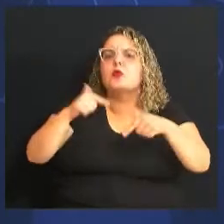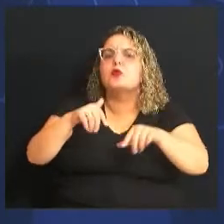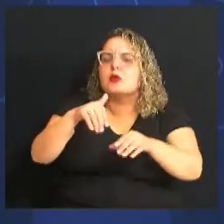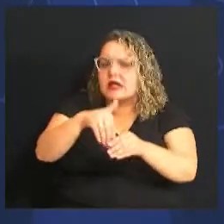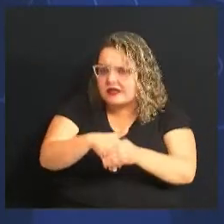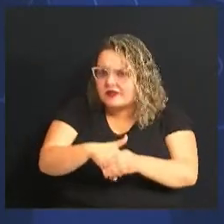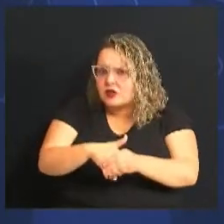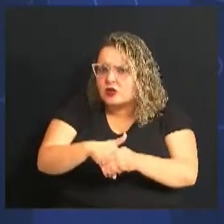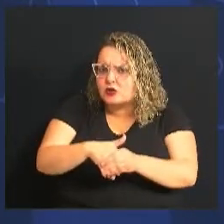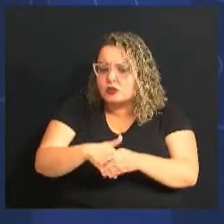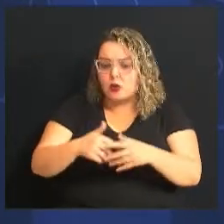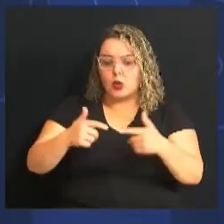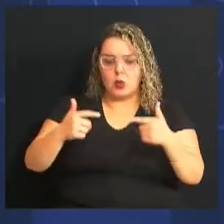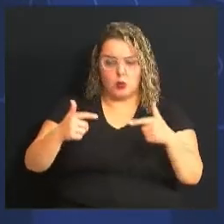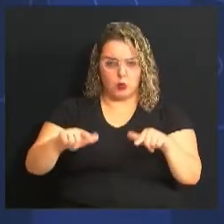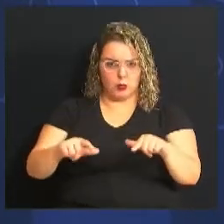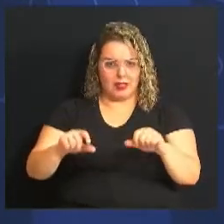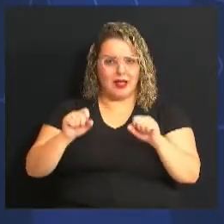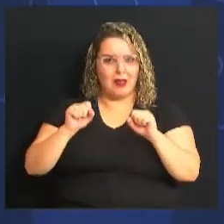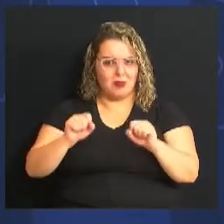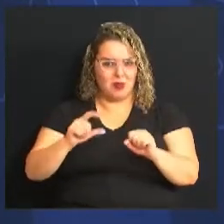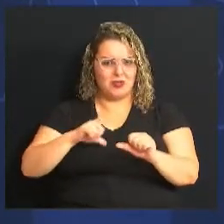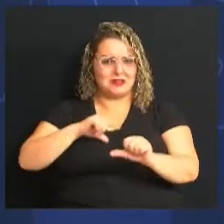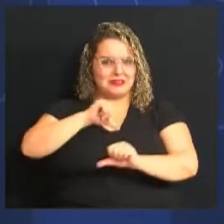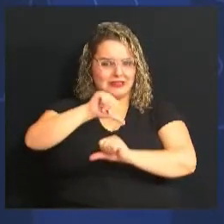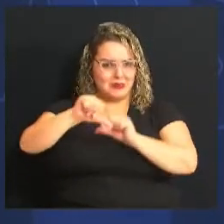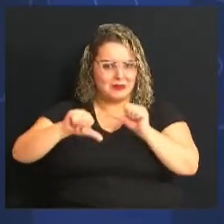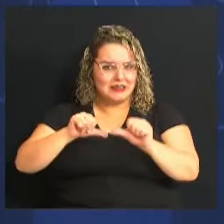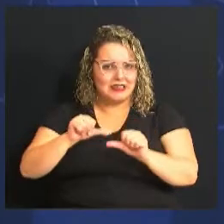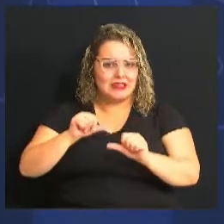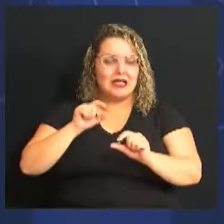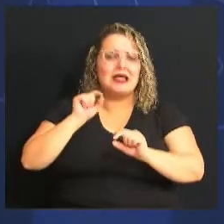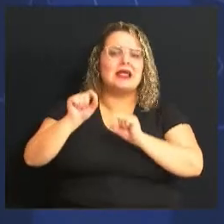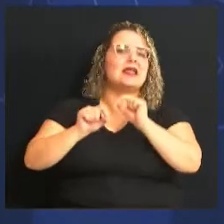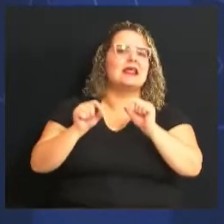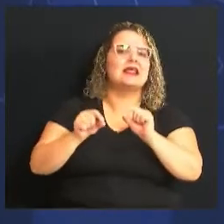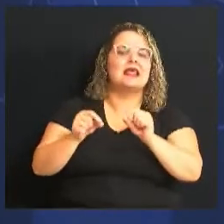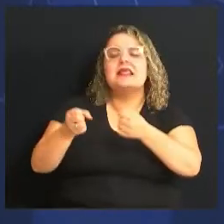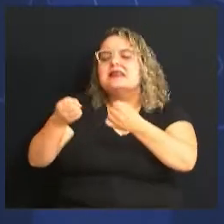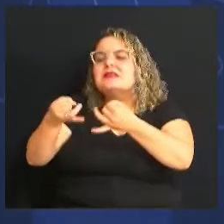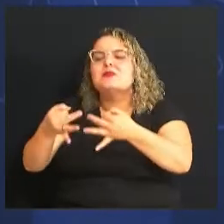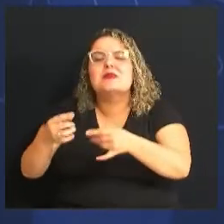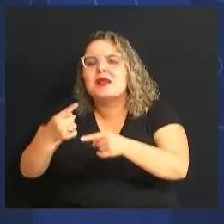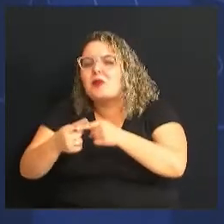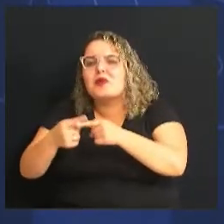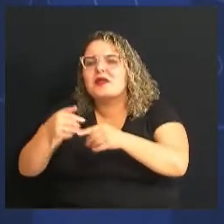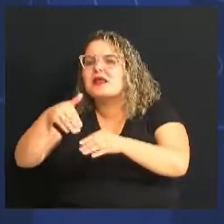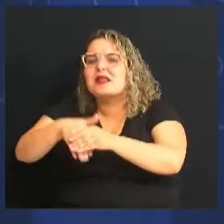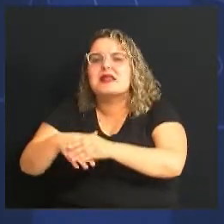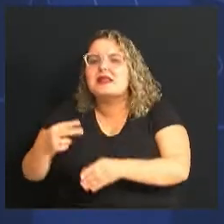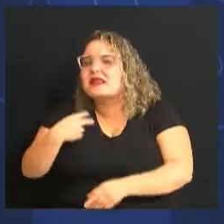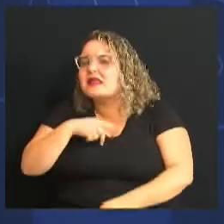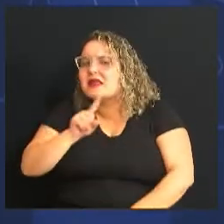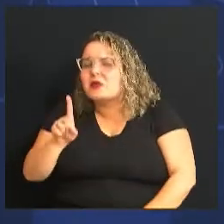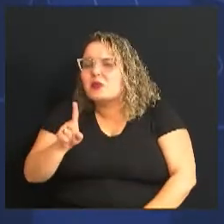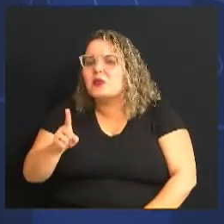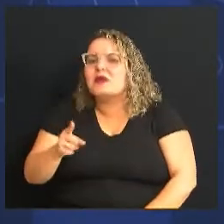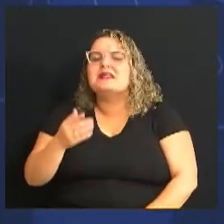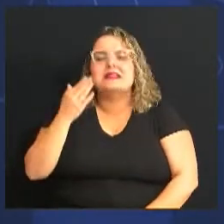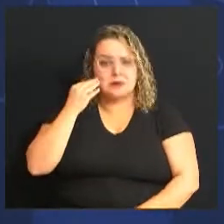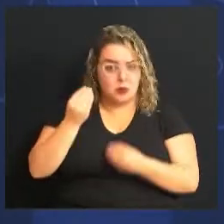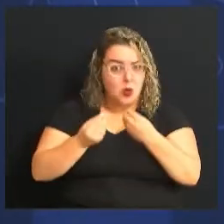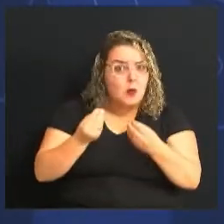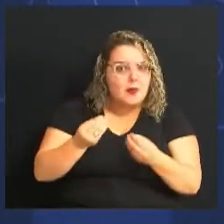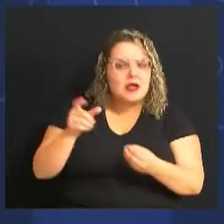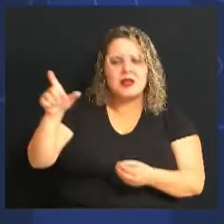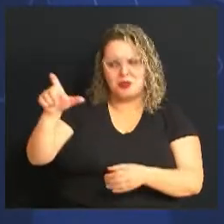Será que o local pode ter alterado? Quem for justificar, sabe como deve proceder? E o título de